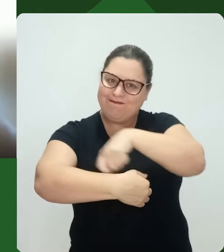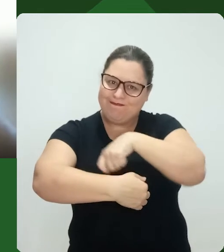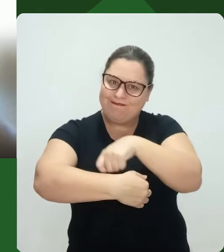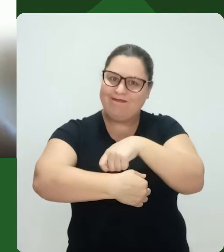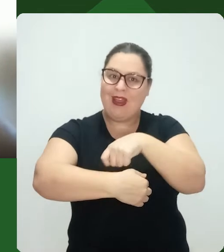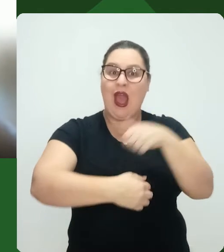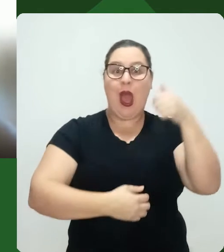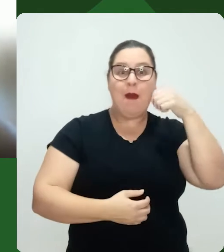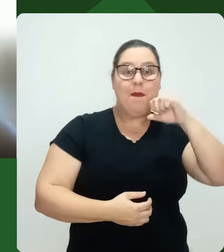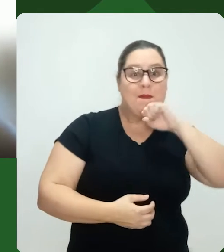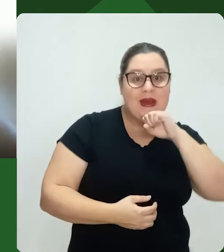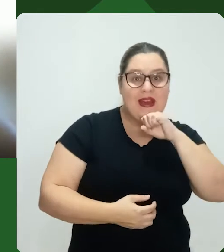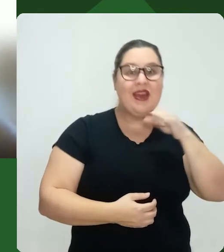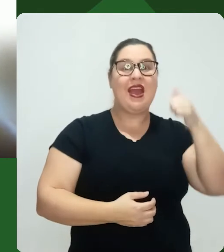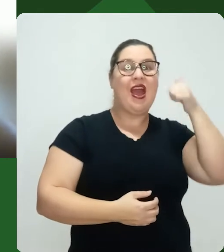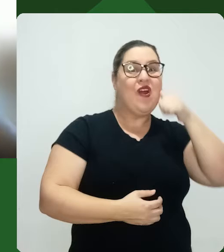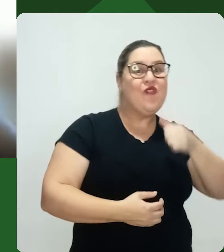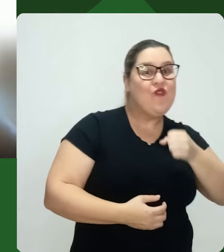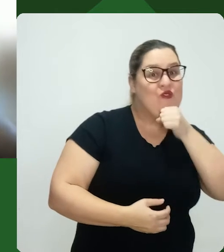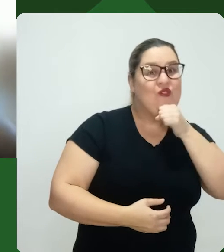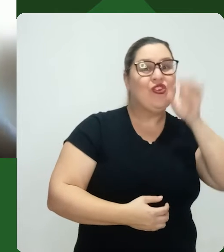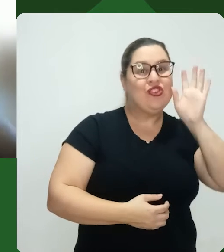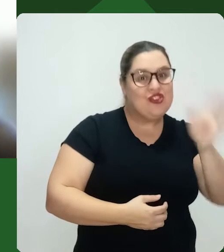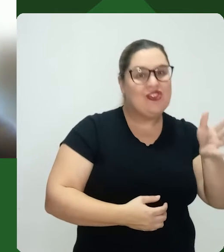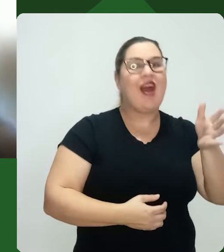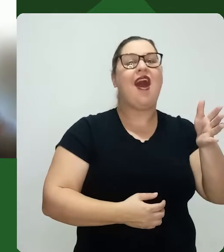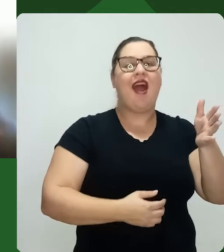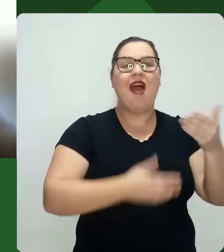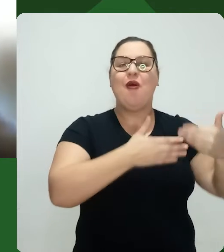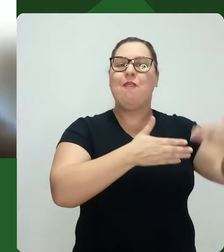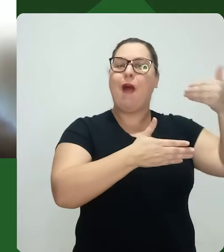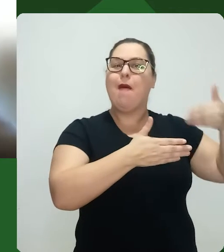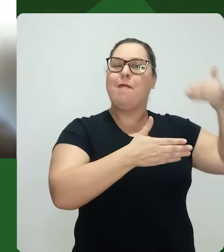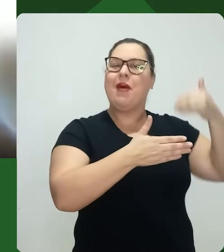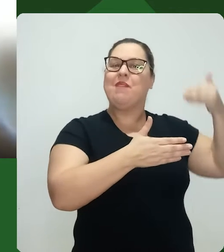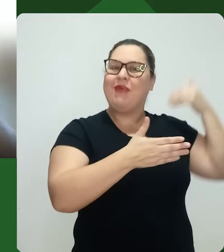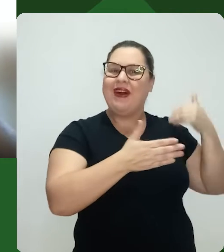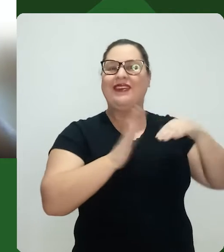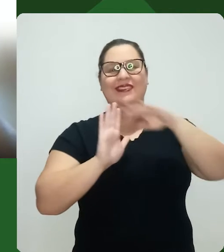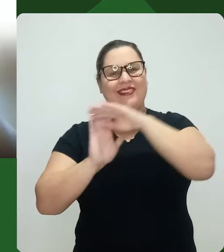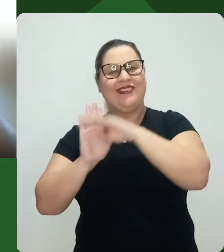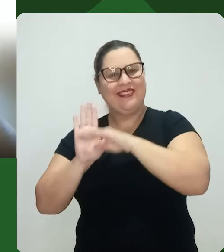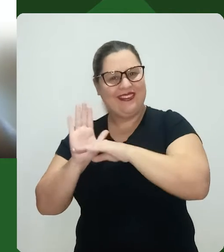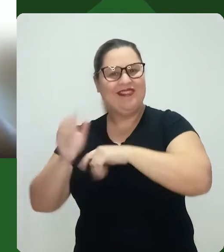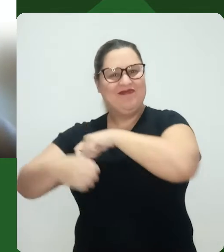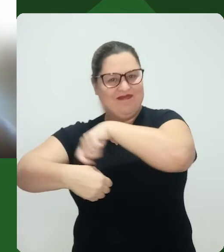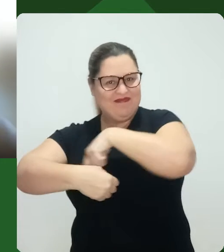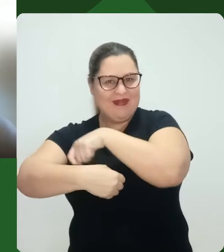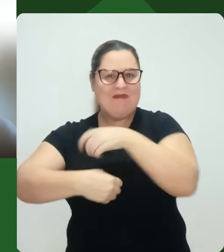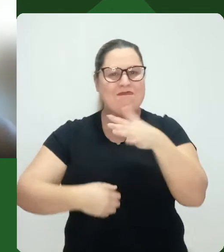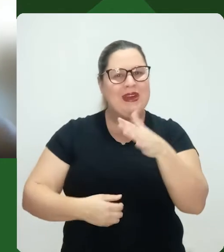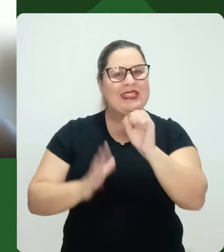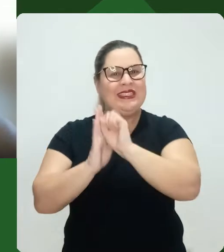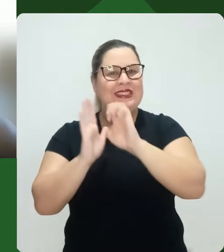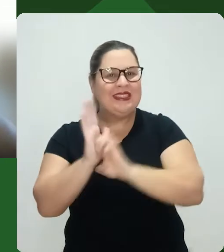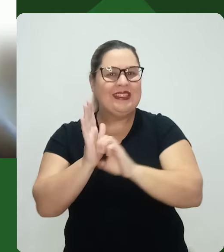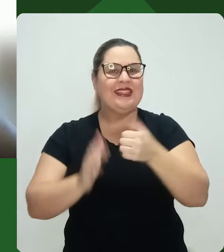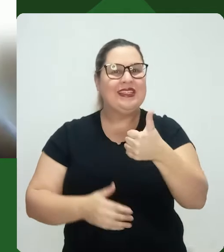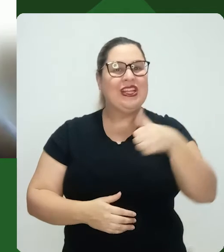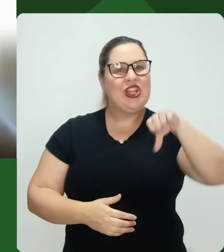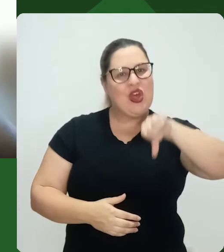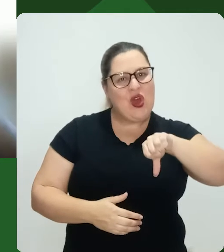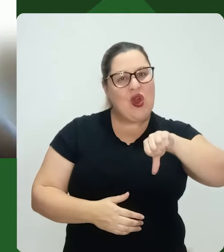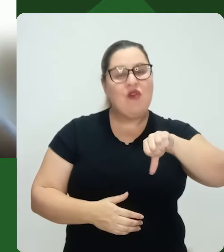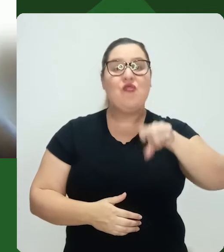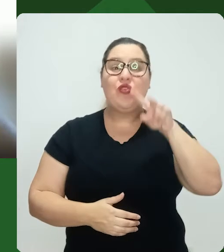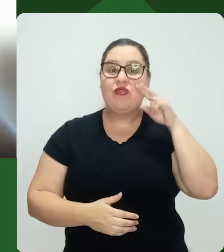de 26, a mãe dela já fazia, e a avó dela já fazia, é pelo menos do século XIX. Vocês vão ver a receita lá